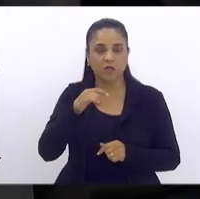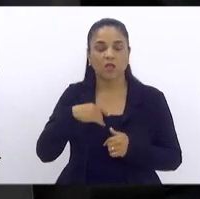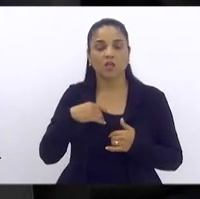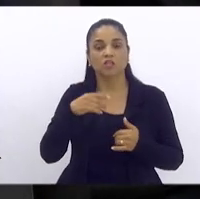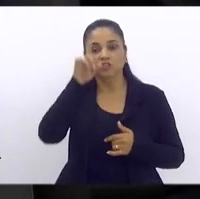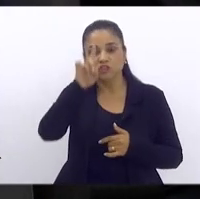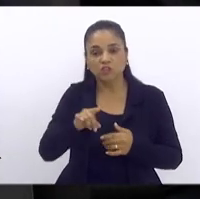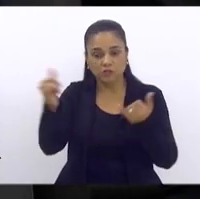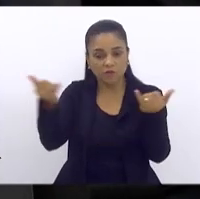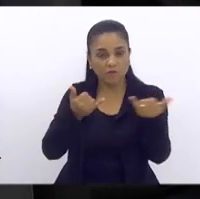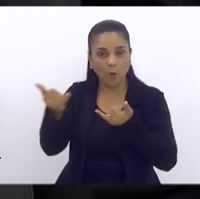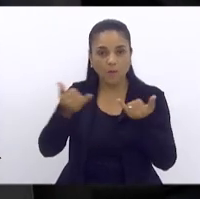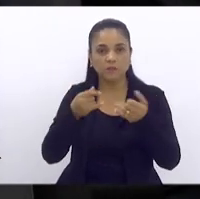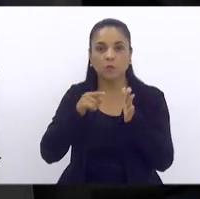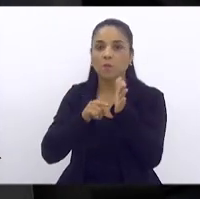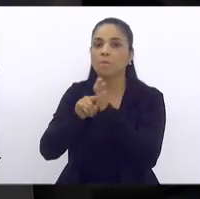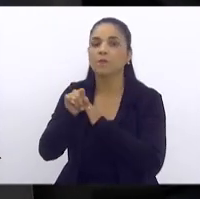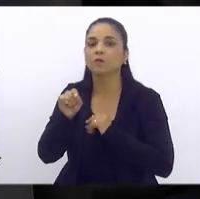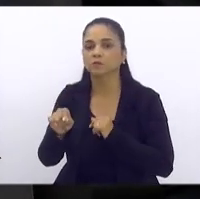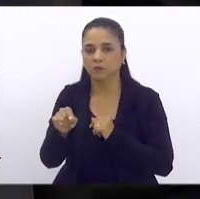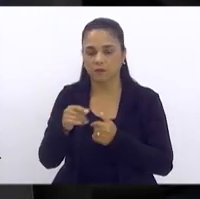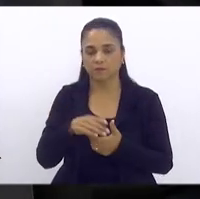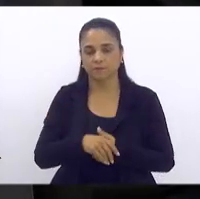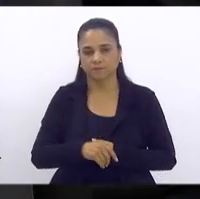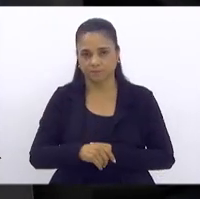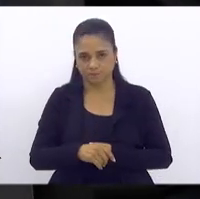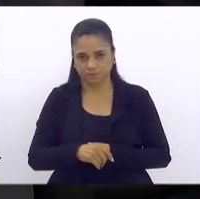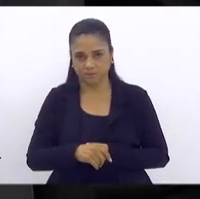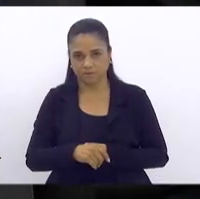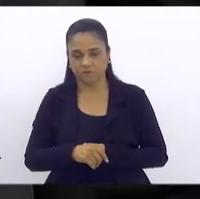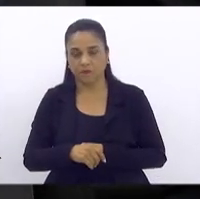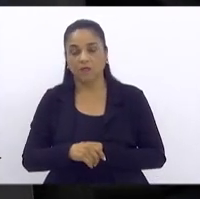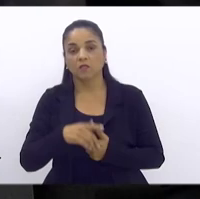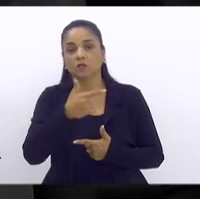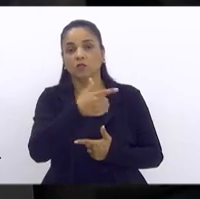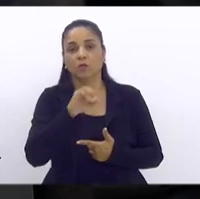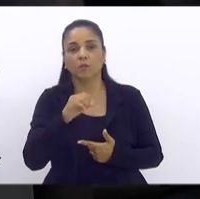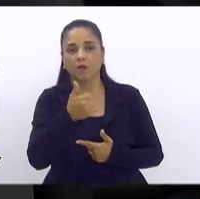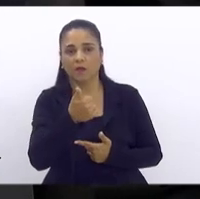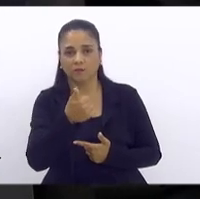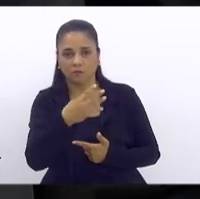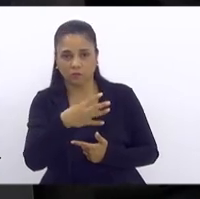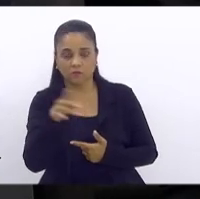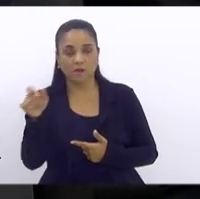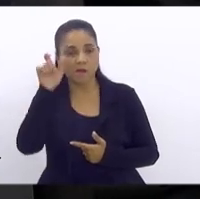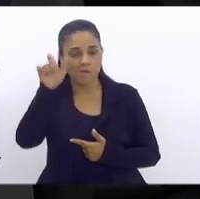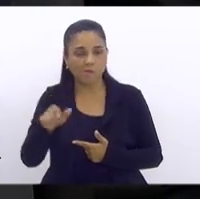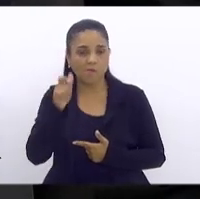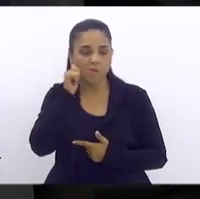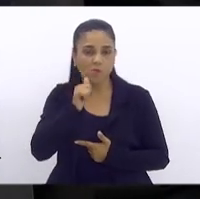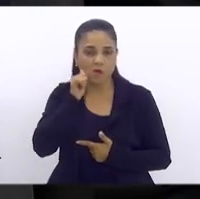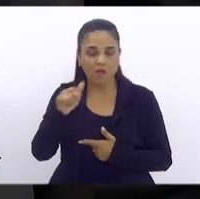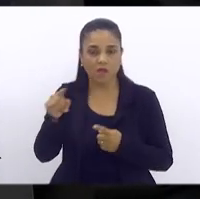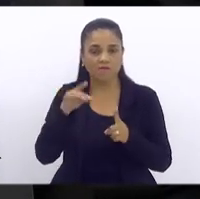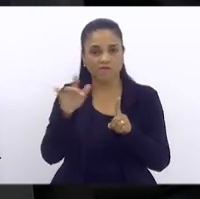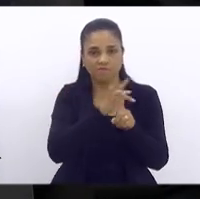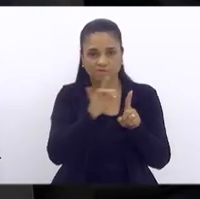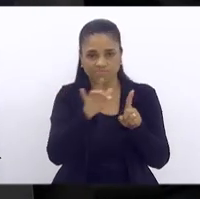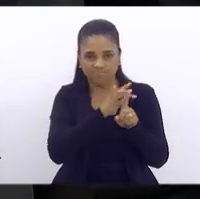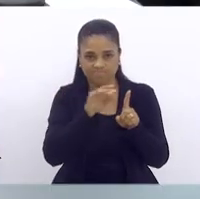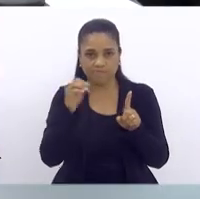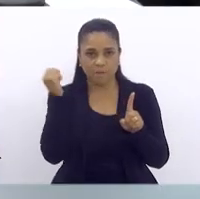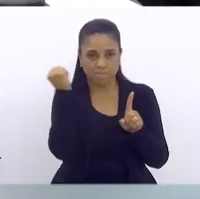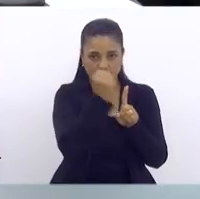informação, o direito de perguntar, é a Clare's Law. Então, desde 2014, é o mesmo caso, uma mulher foi vítima de feminicídio e a